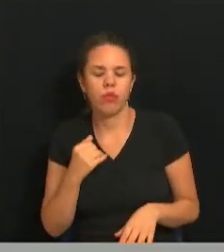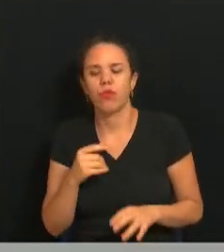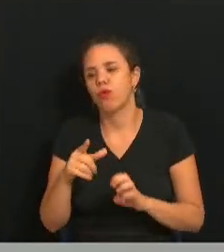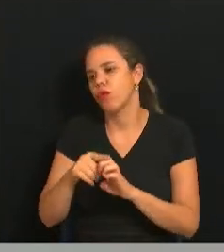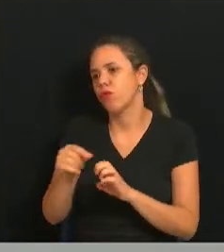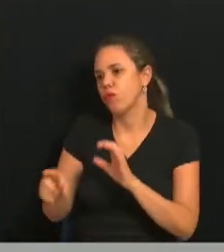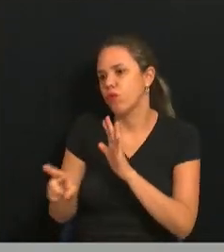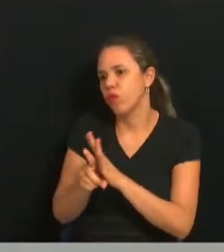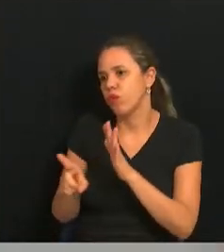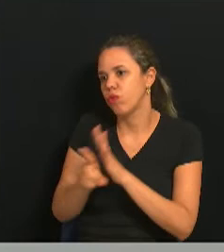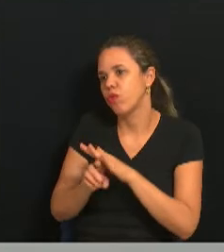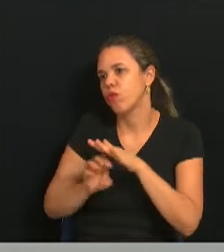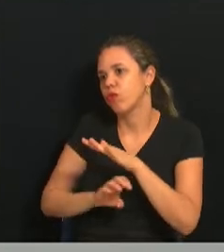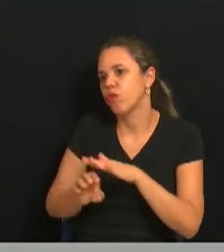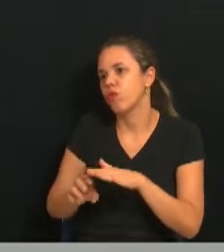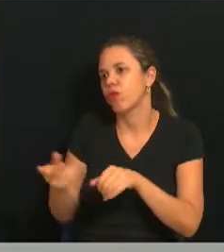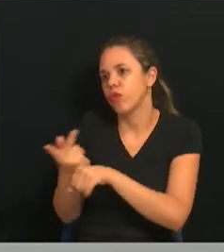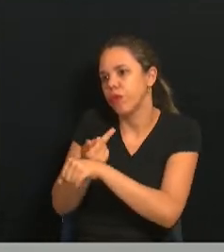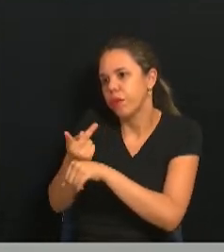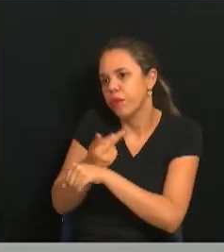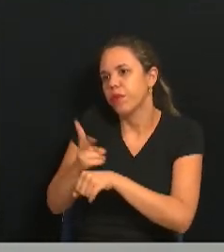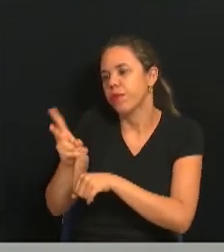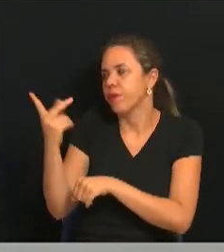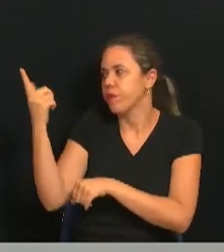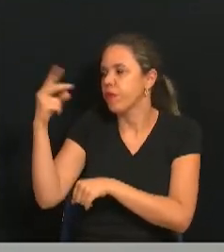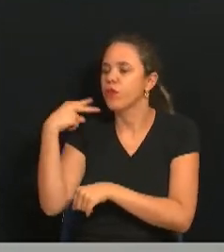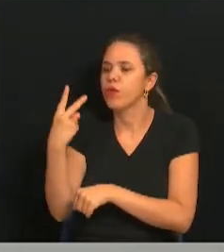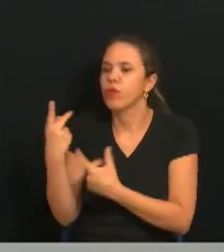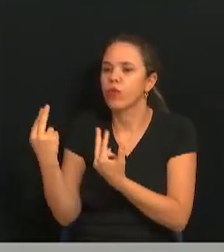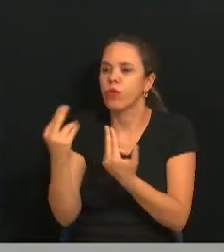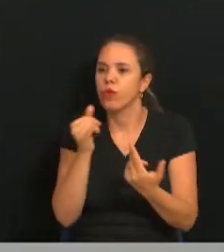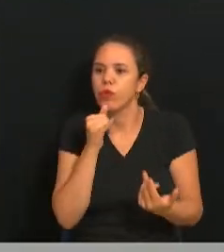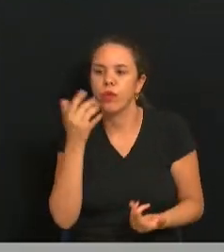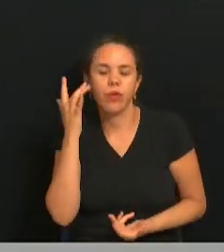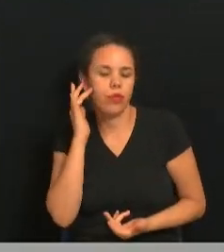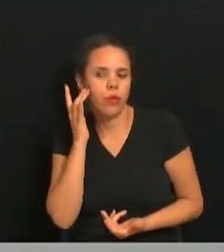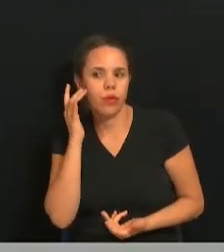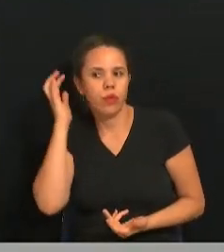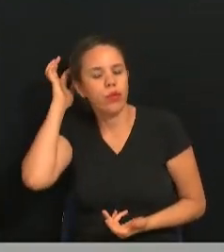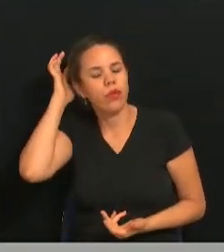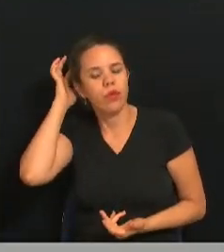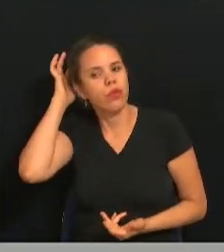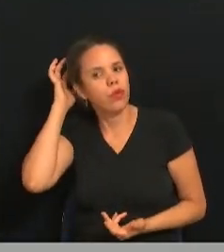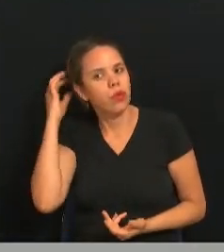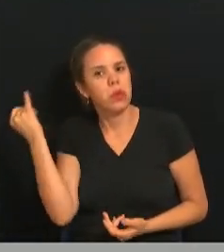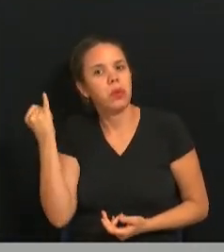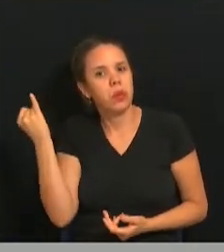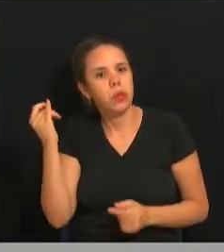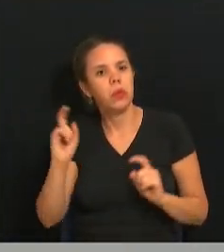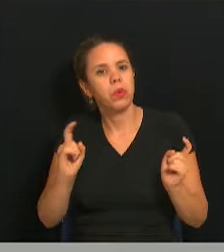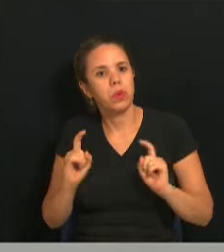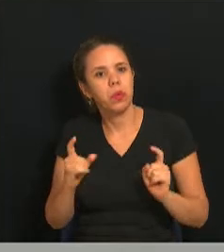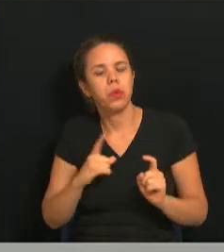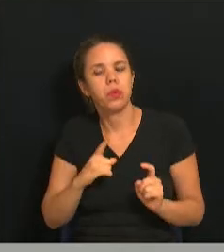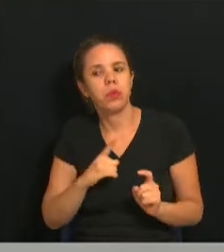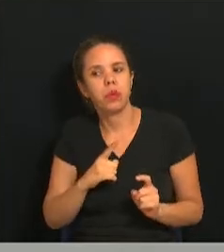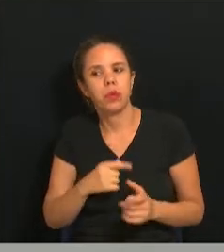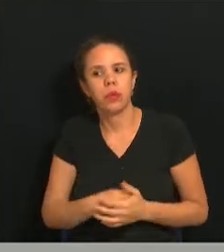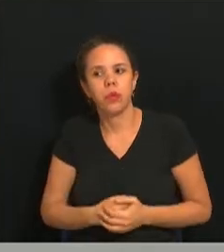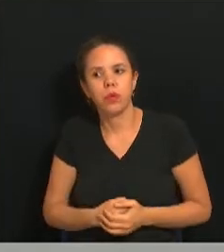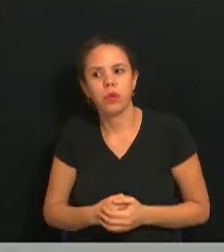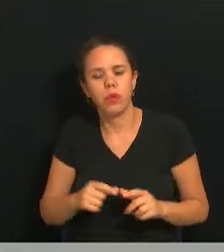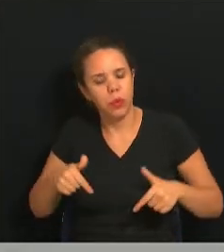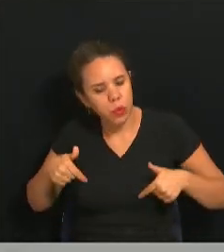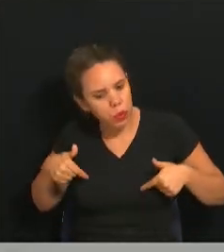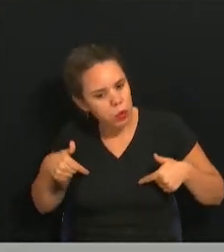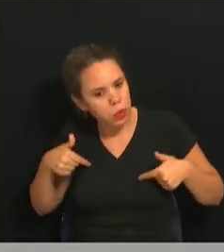empreendedores, eles nos procuram, como procuram outros vereadores. Eu acho que é uma pauta importante, nós temos que nos debruçar